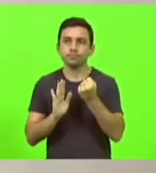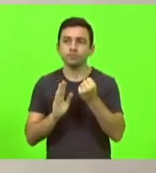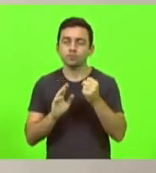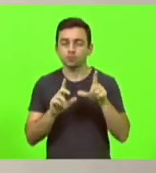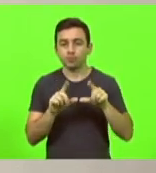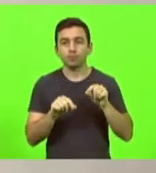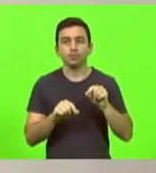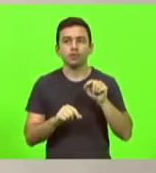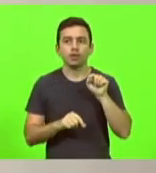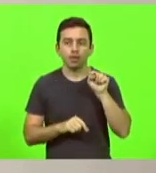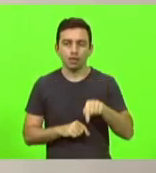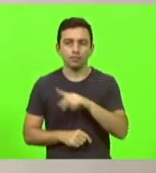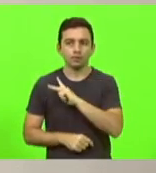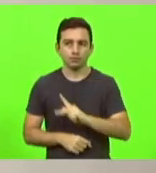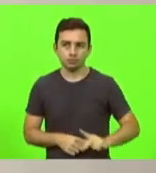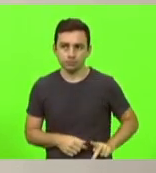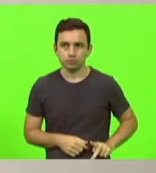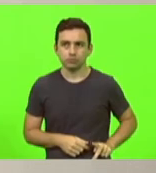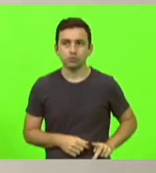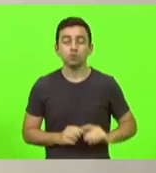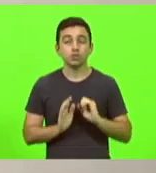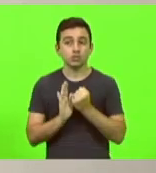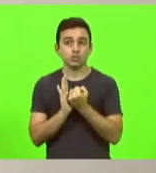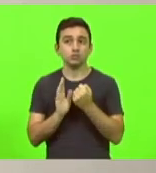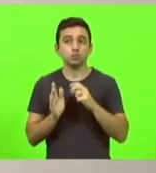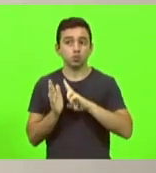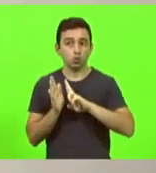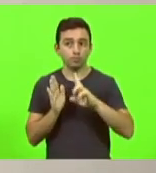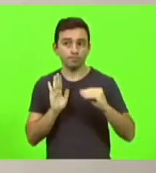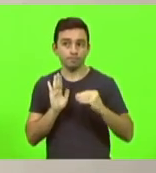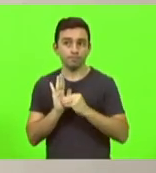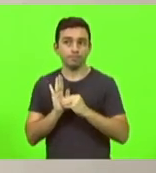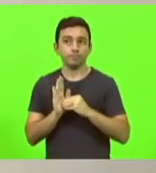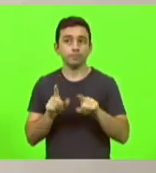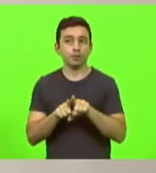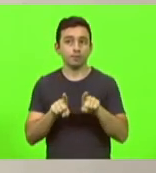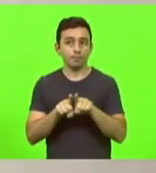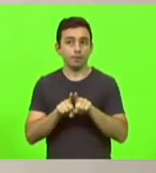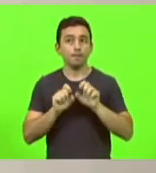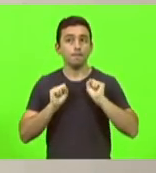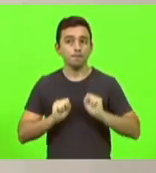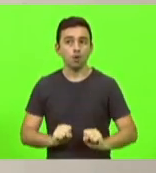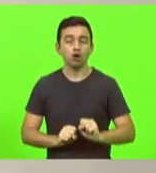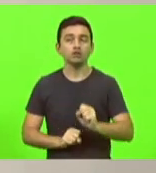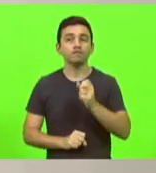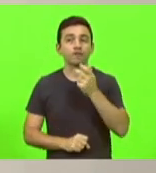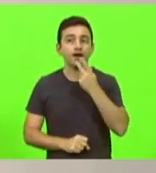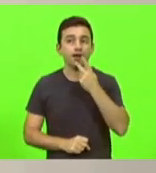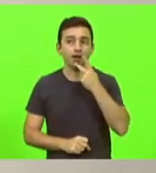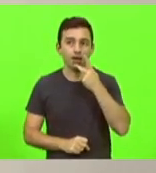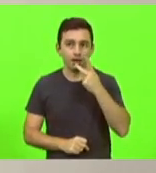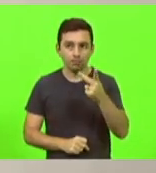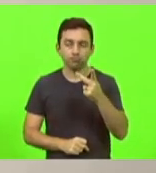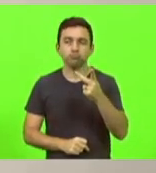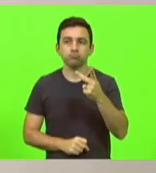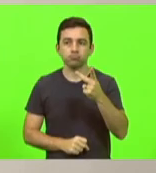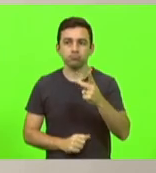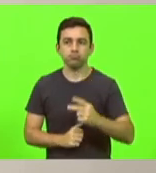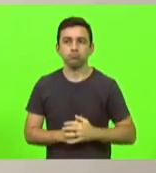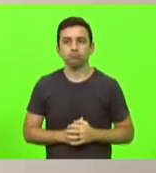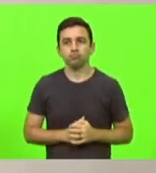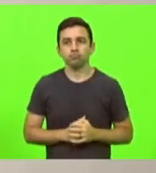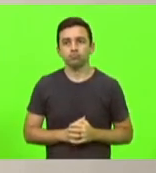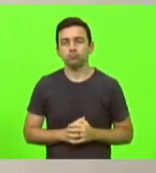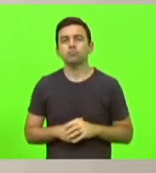presidente, sendo que o registro também poderá ser feito verbalmente.